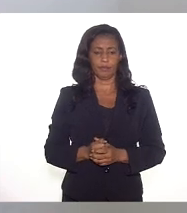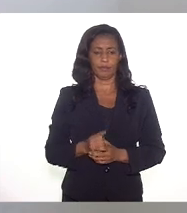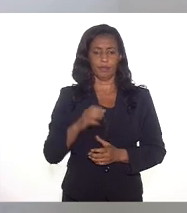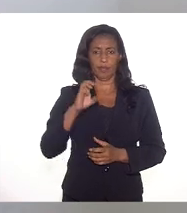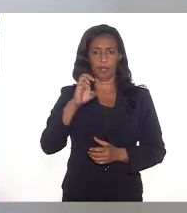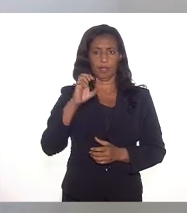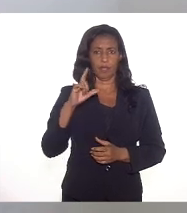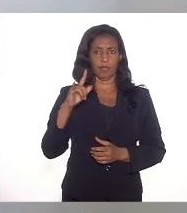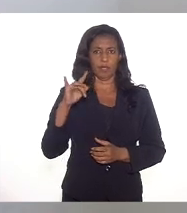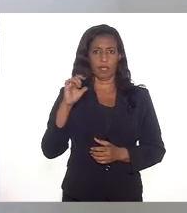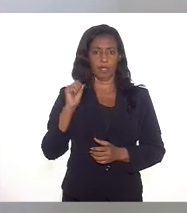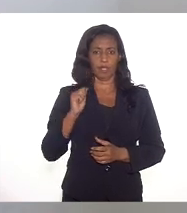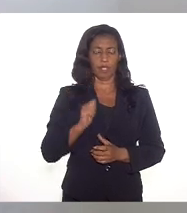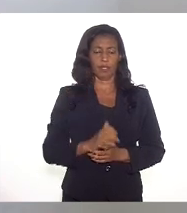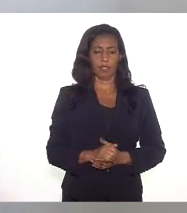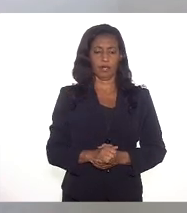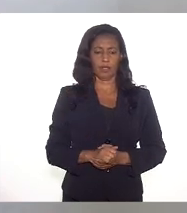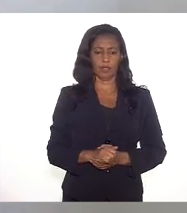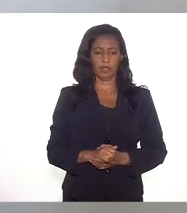Célia Jordão.